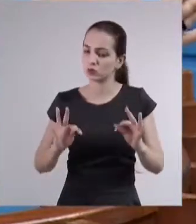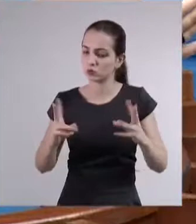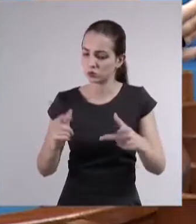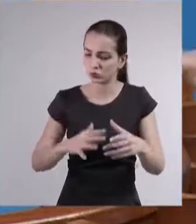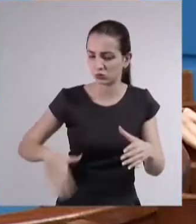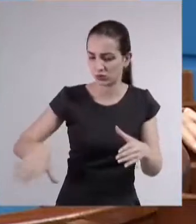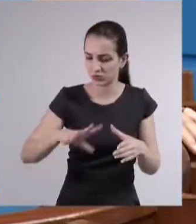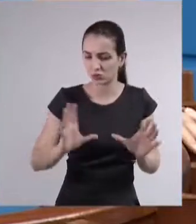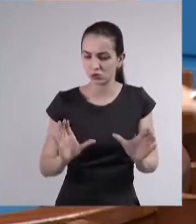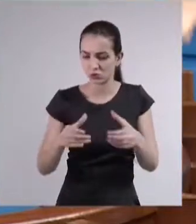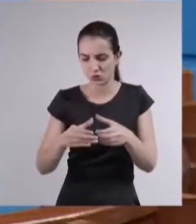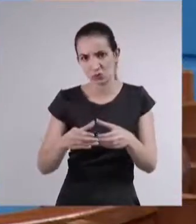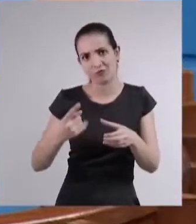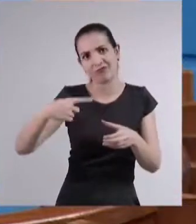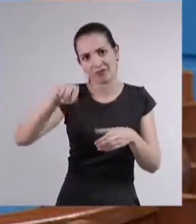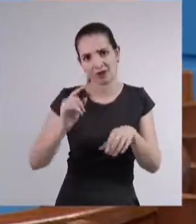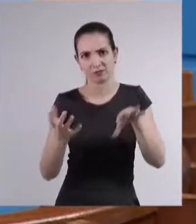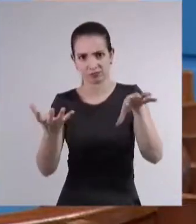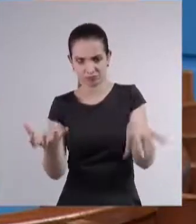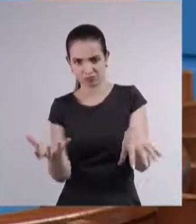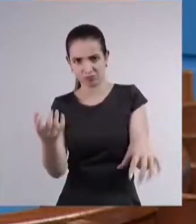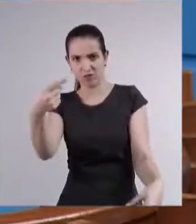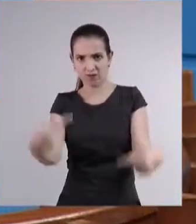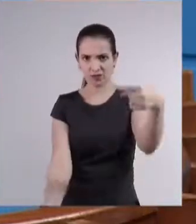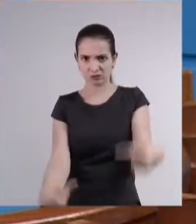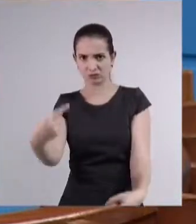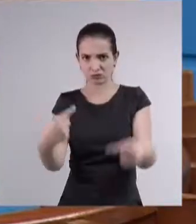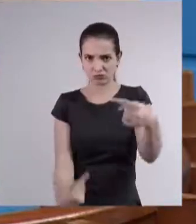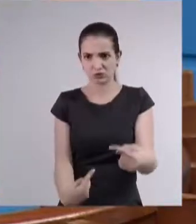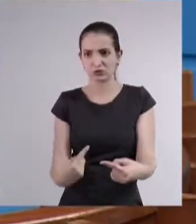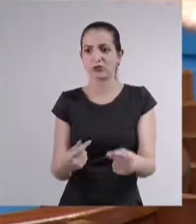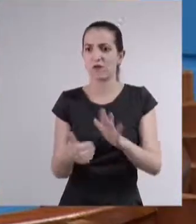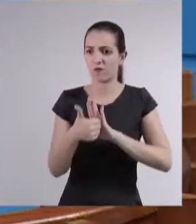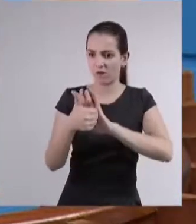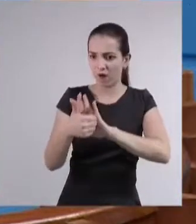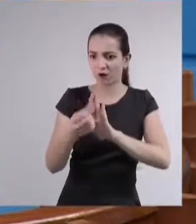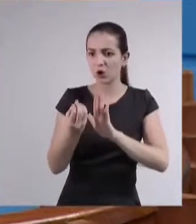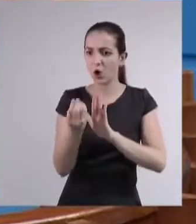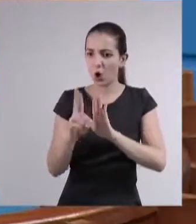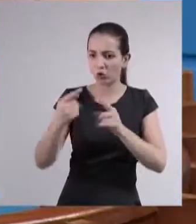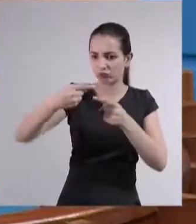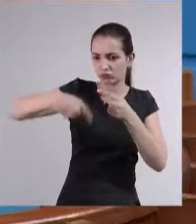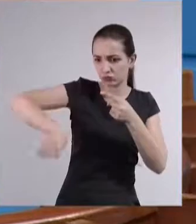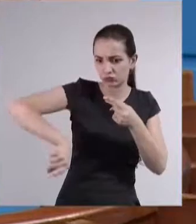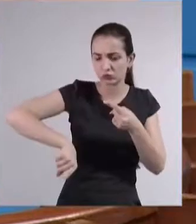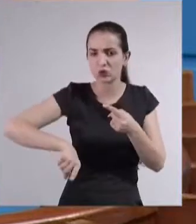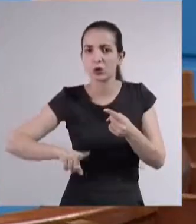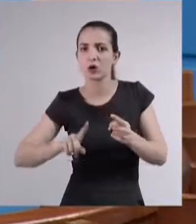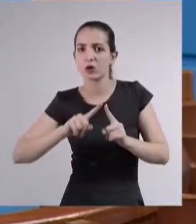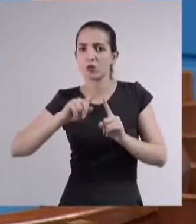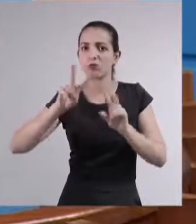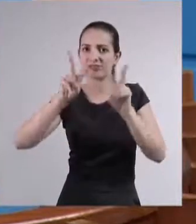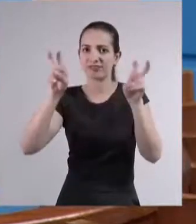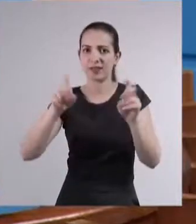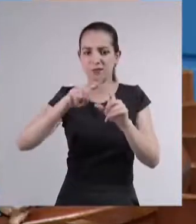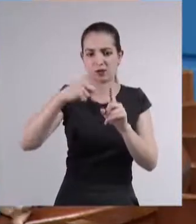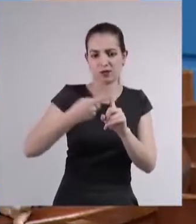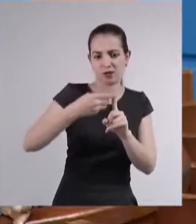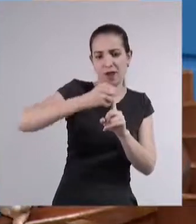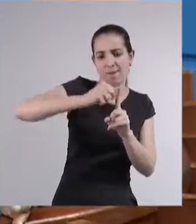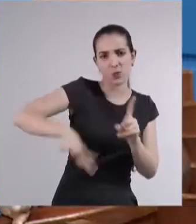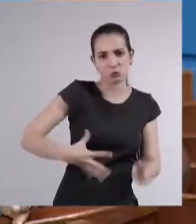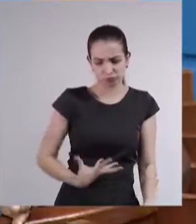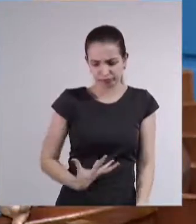aborto. Aí sim, chama lá o candidato, você é contra, você é a favor do aborto, então eu voto em você, não voto? Agora,